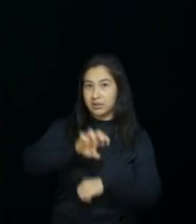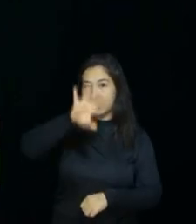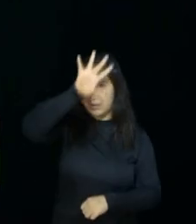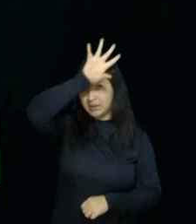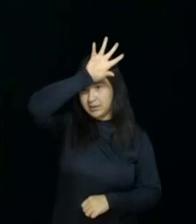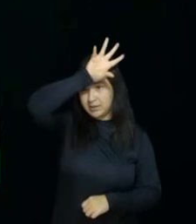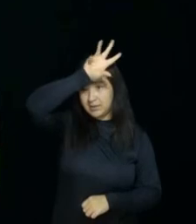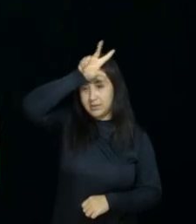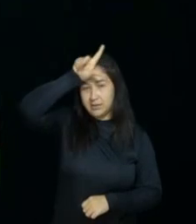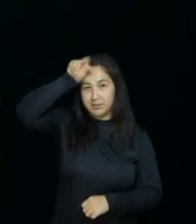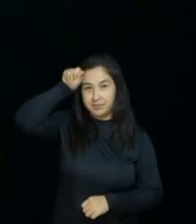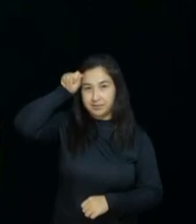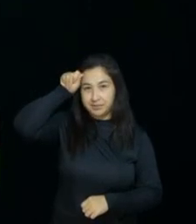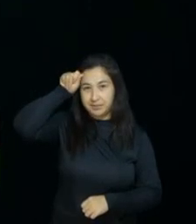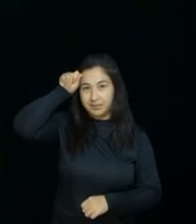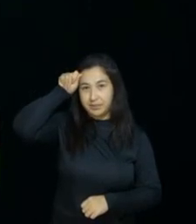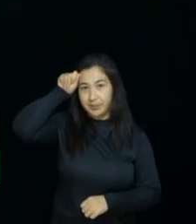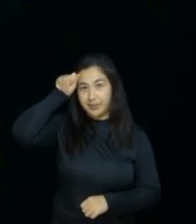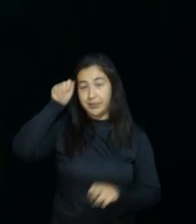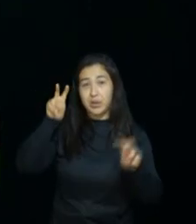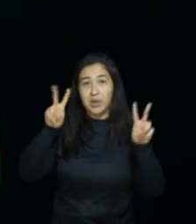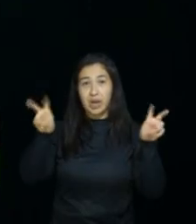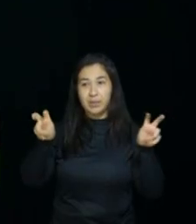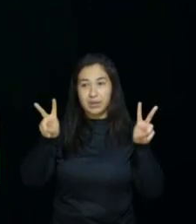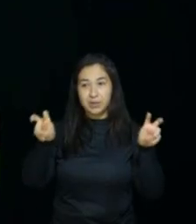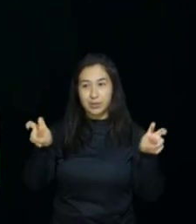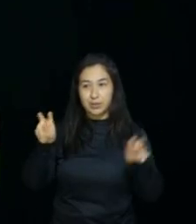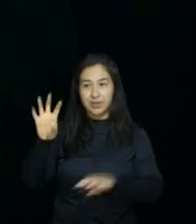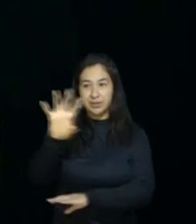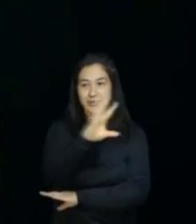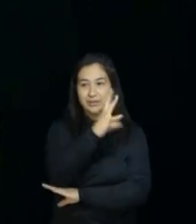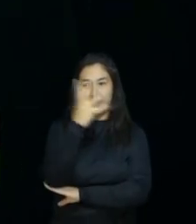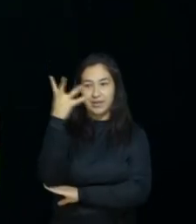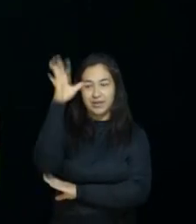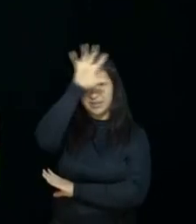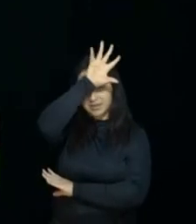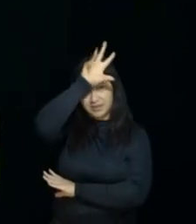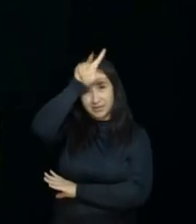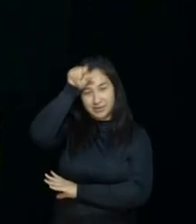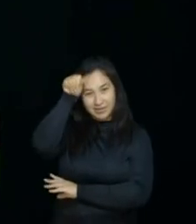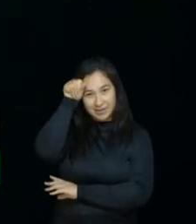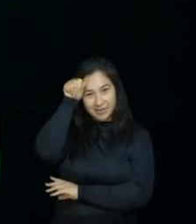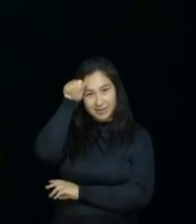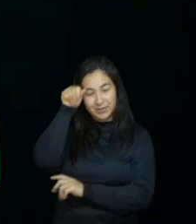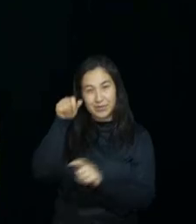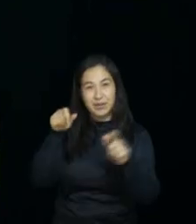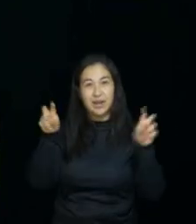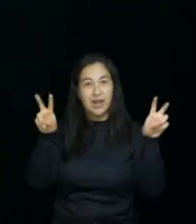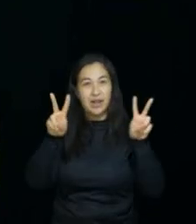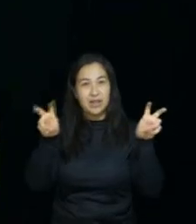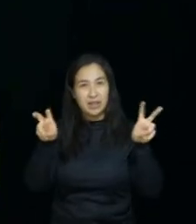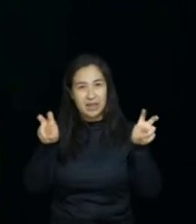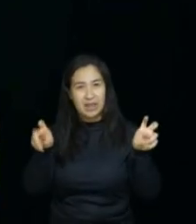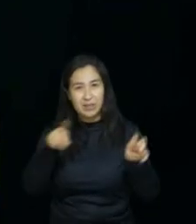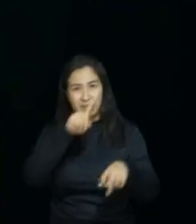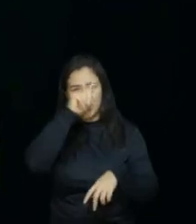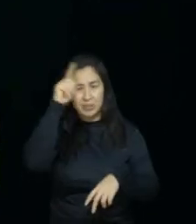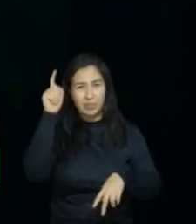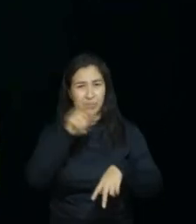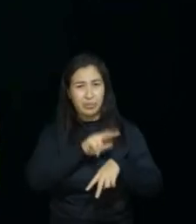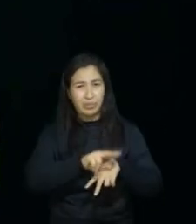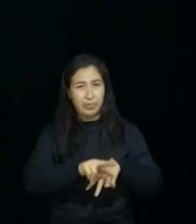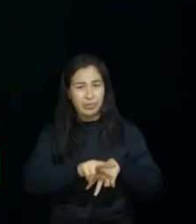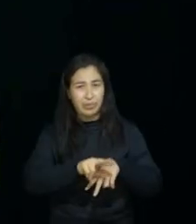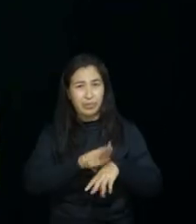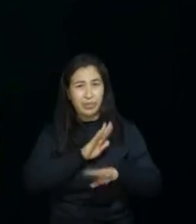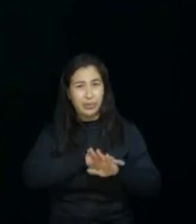E sempre quando falavam sobre a Amazônia, eu era uma pessoa muito resistente, principalmente nas questões ideológicas. A gente tinha uma visão que a